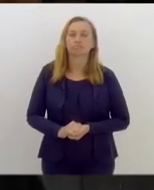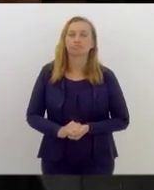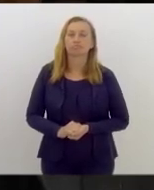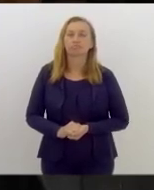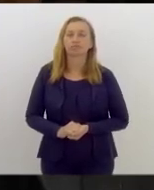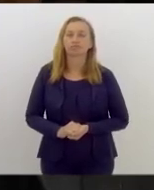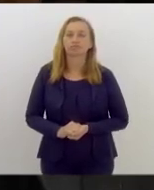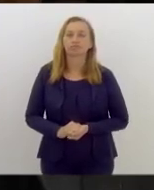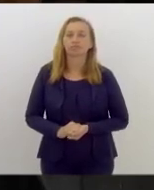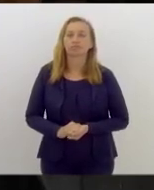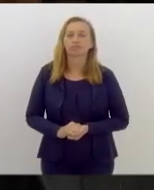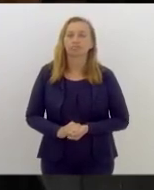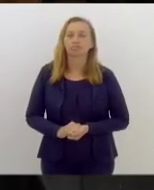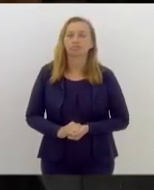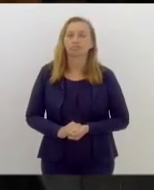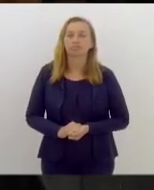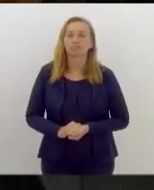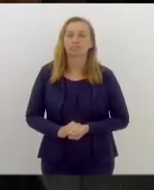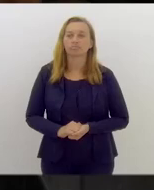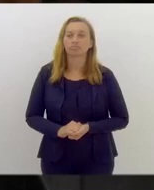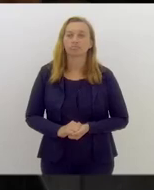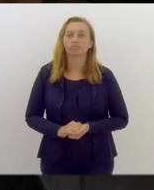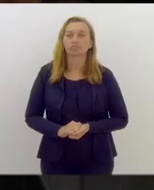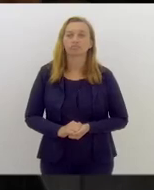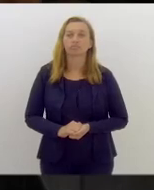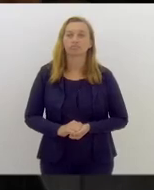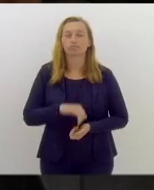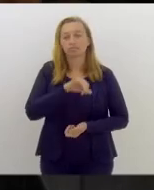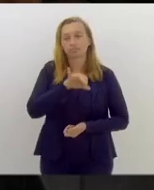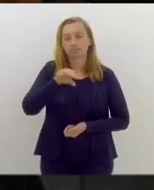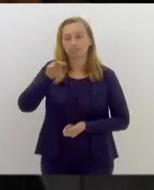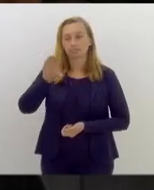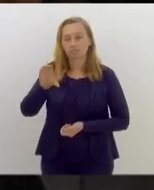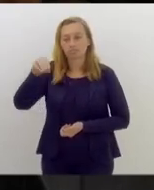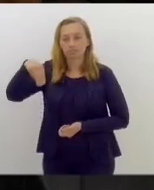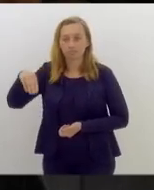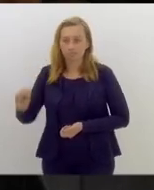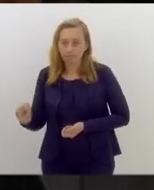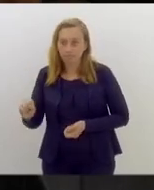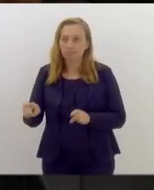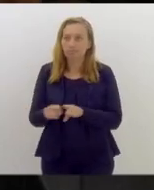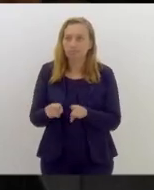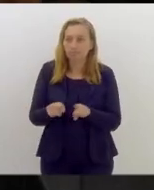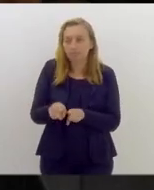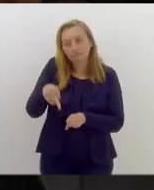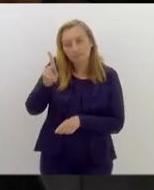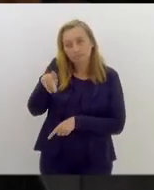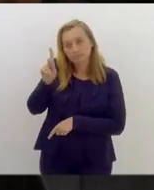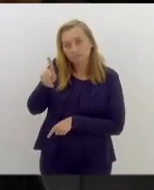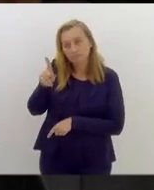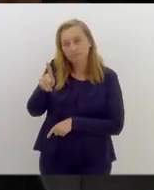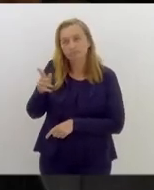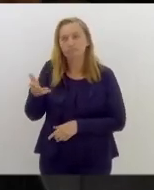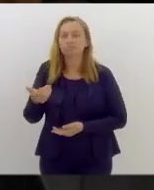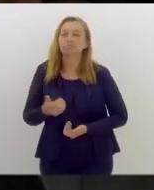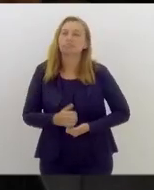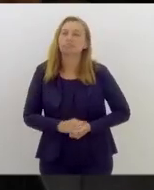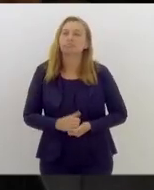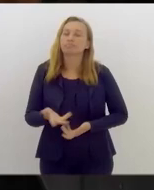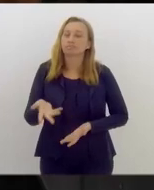Quando se fez as previsões de receita de ICMS e de royalties e participações